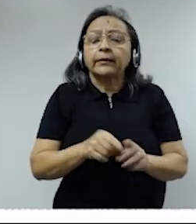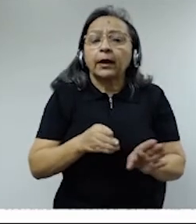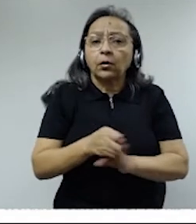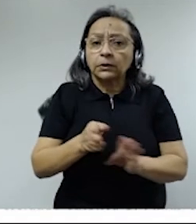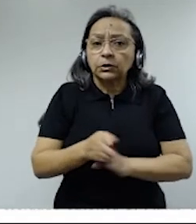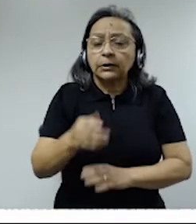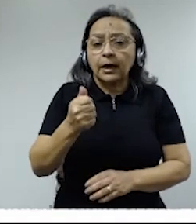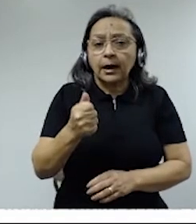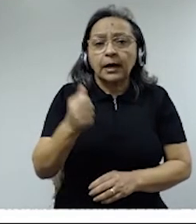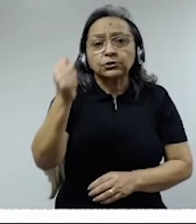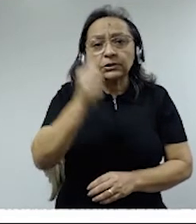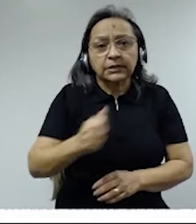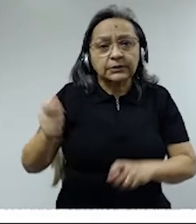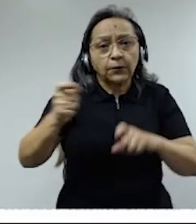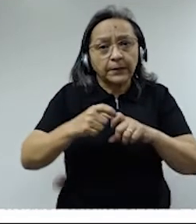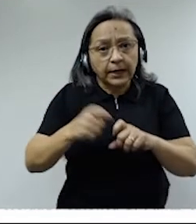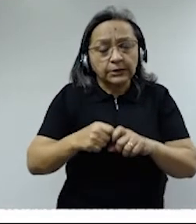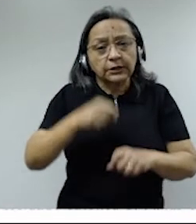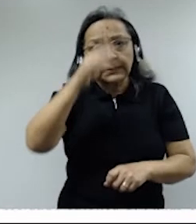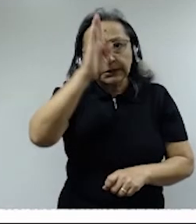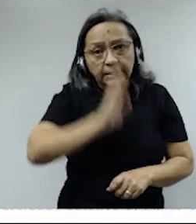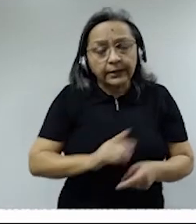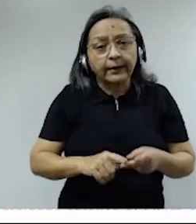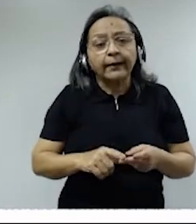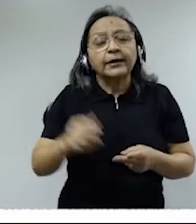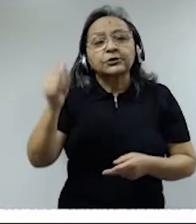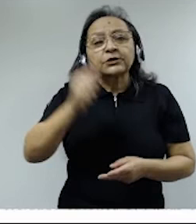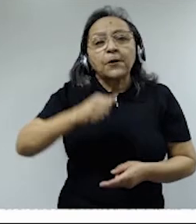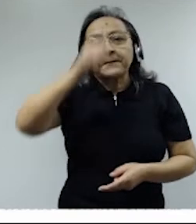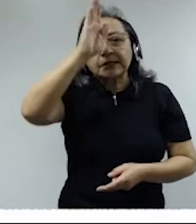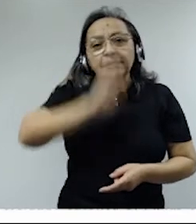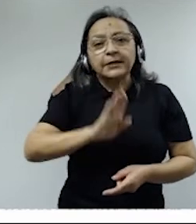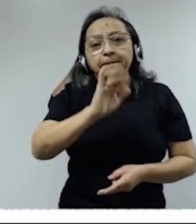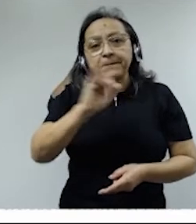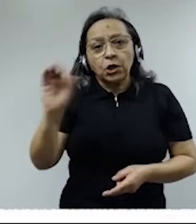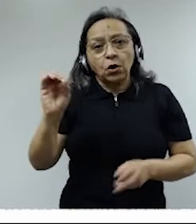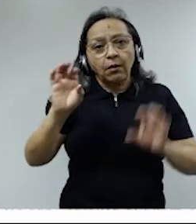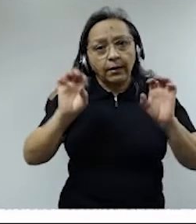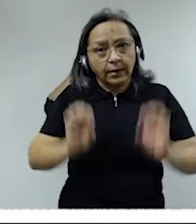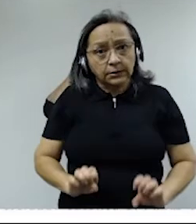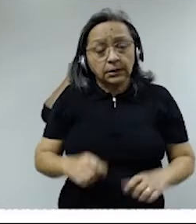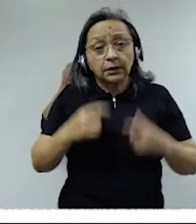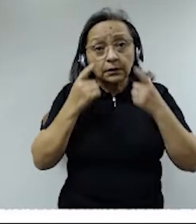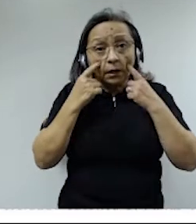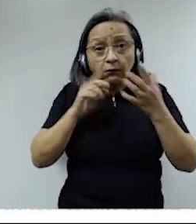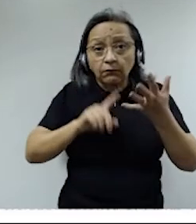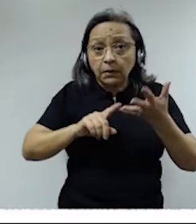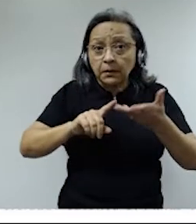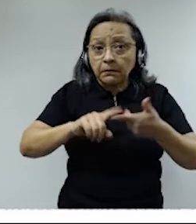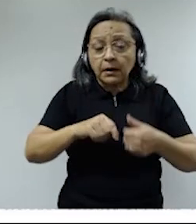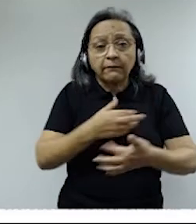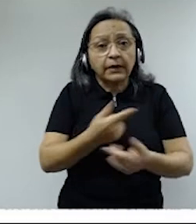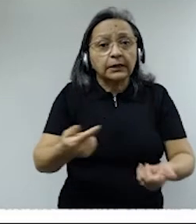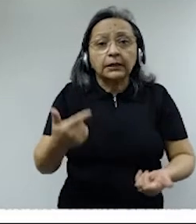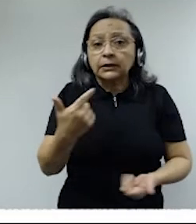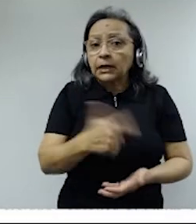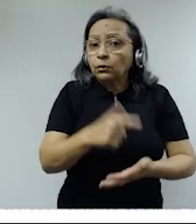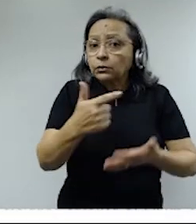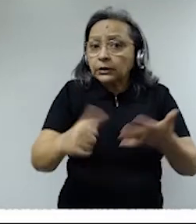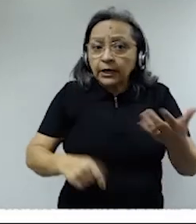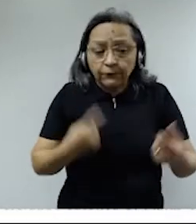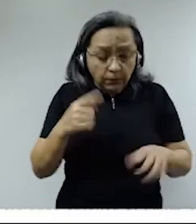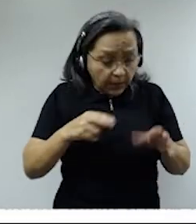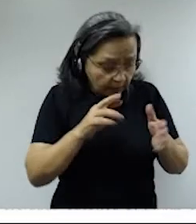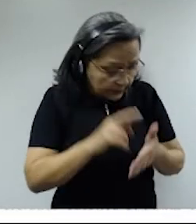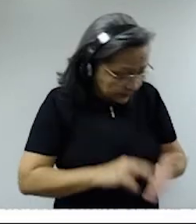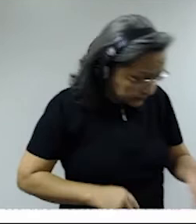MIB, a recomendação da Sociedade Brasileira de Bioética. Então, veja, a partir do no momento em que não houve uma